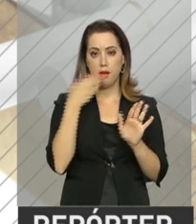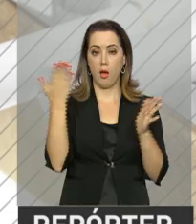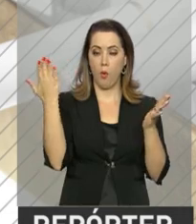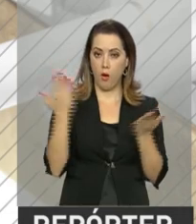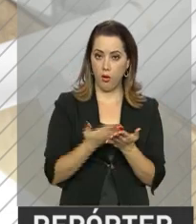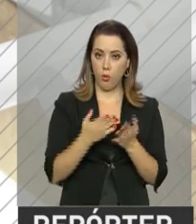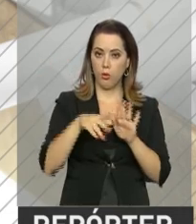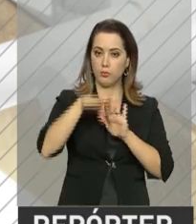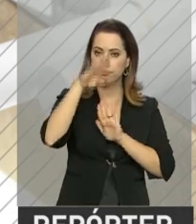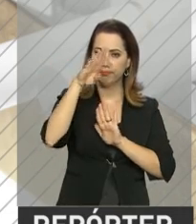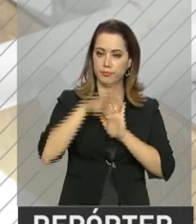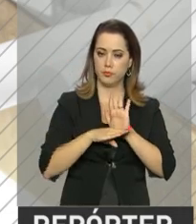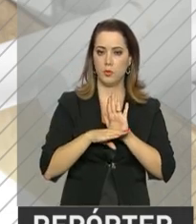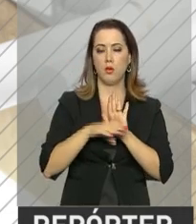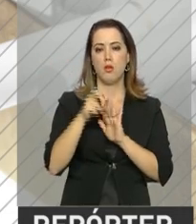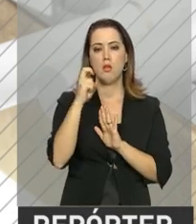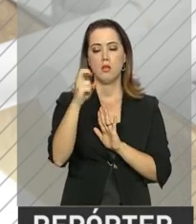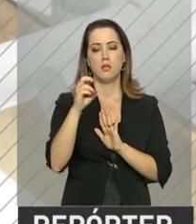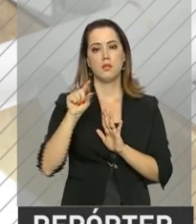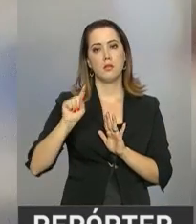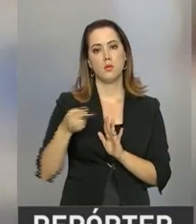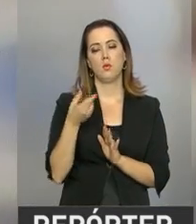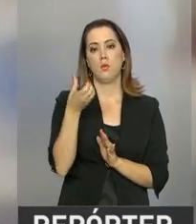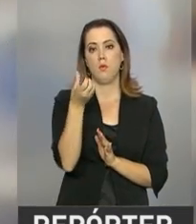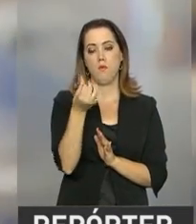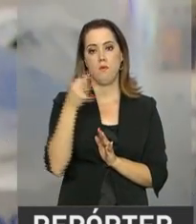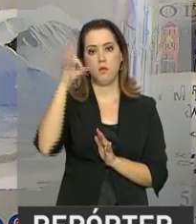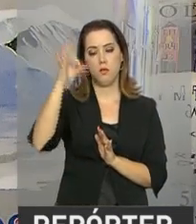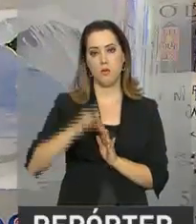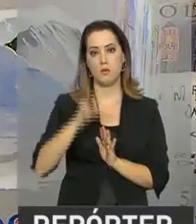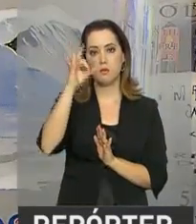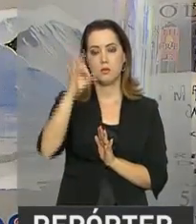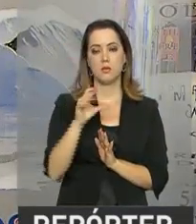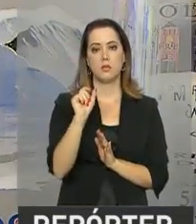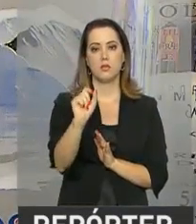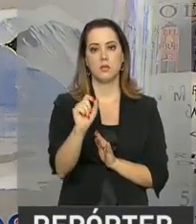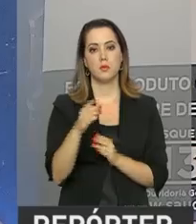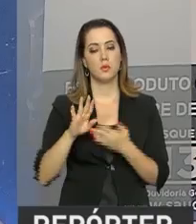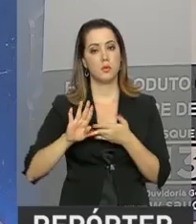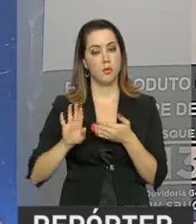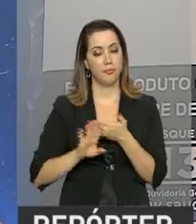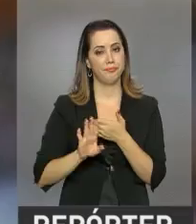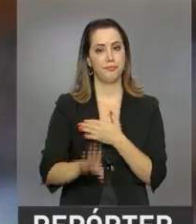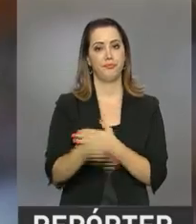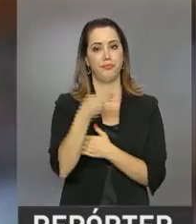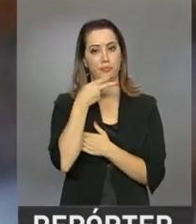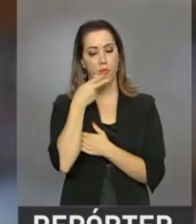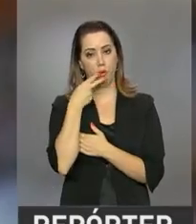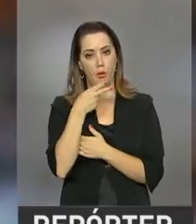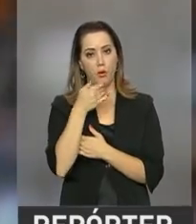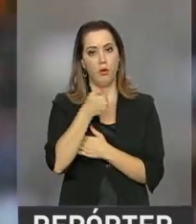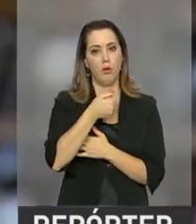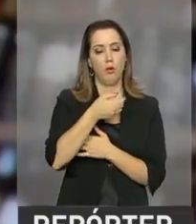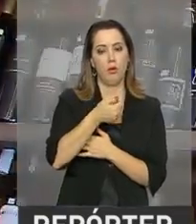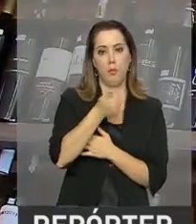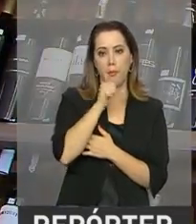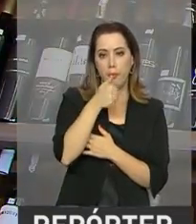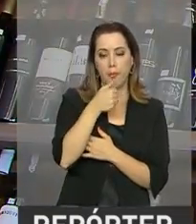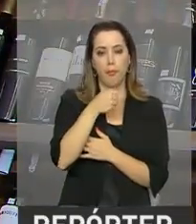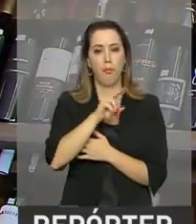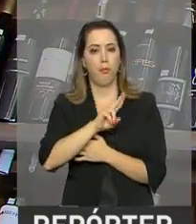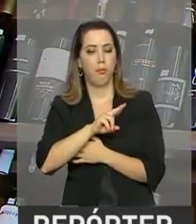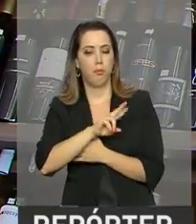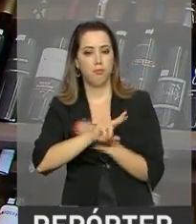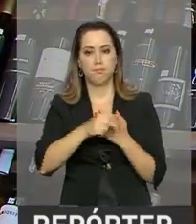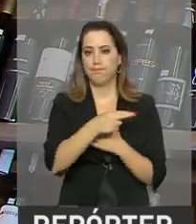6% para 5,6 o combate ao consumo de álcool tabaco e Outras Drogas é um dos